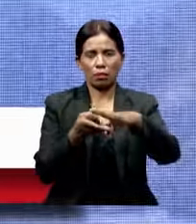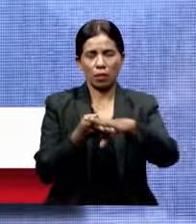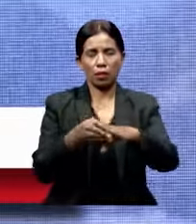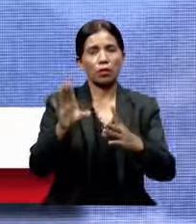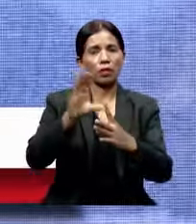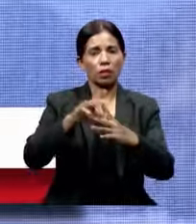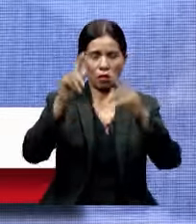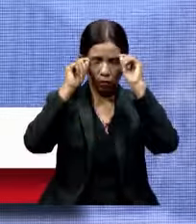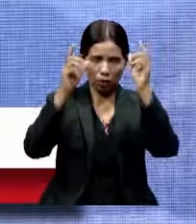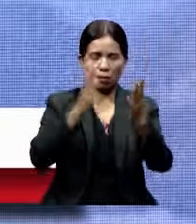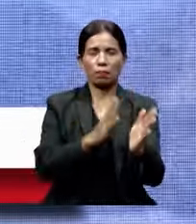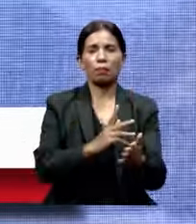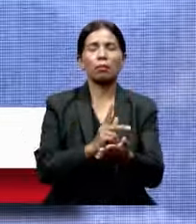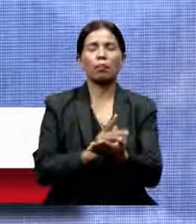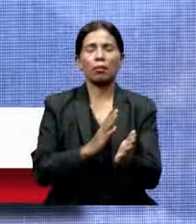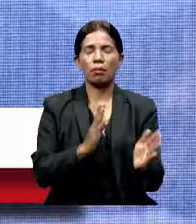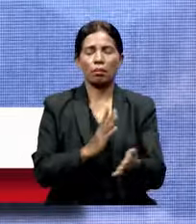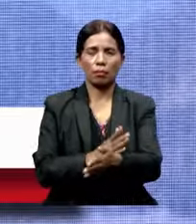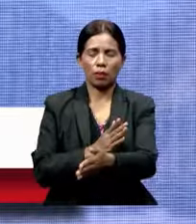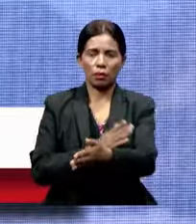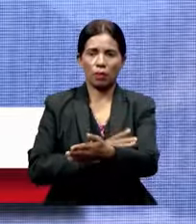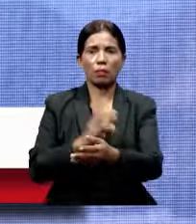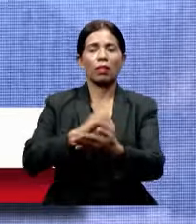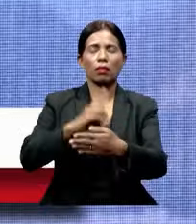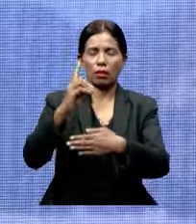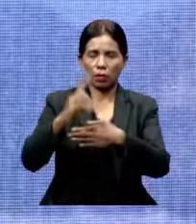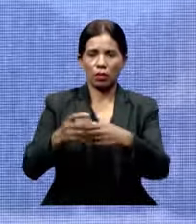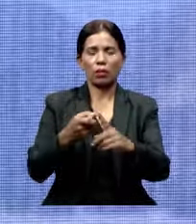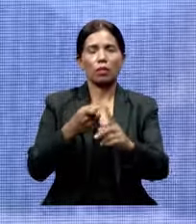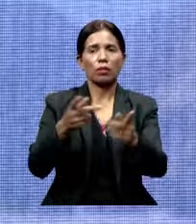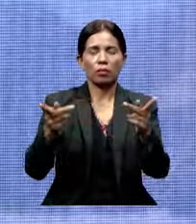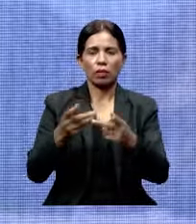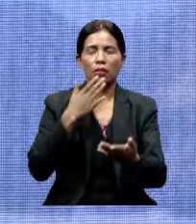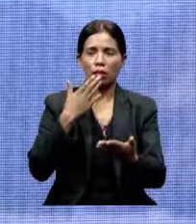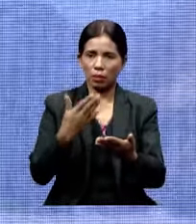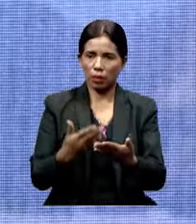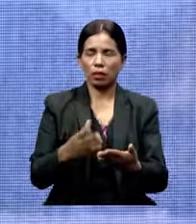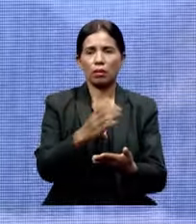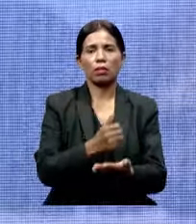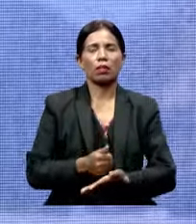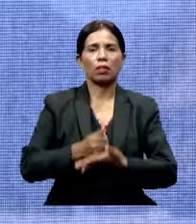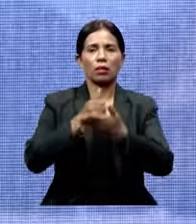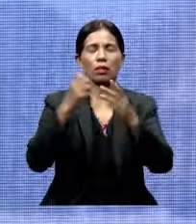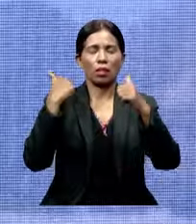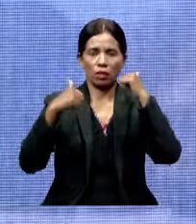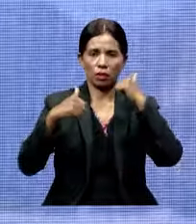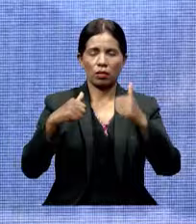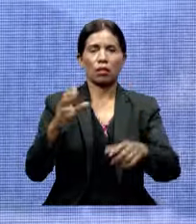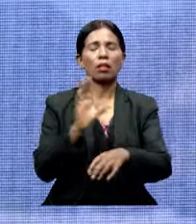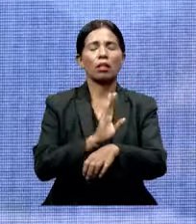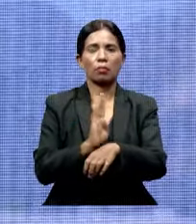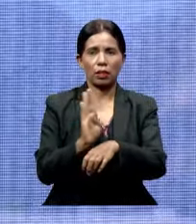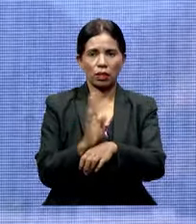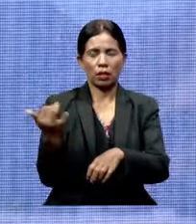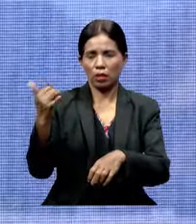atu promove desenvolvimento setor financeiro, li husi kriasa un ambiente ida nebe favorável, o di facilita atividade komersial sira,